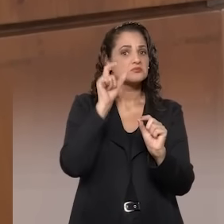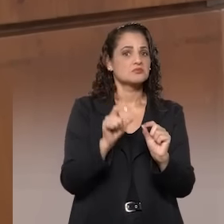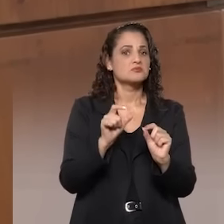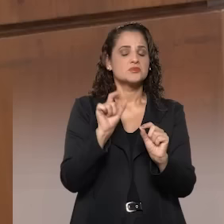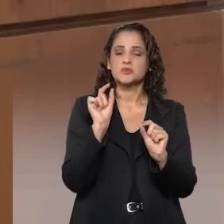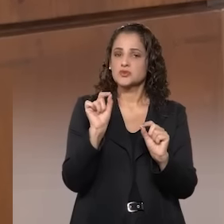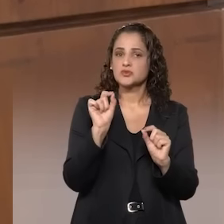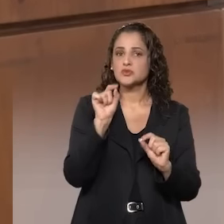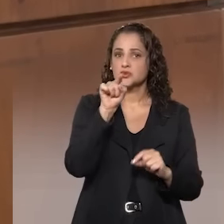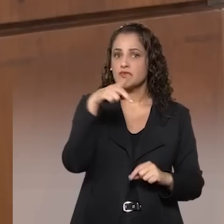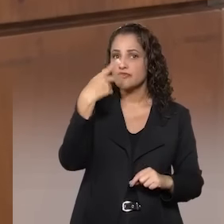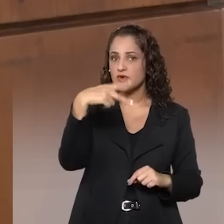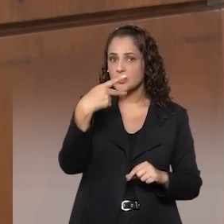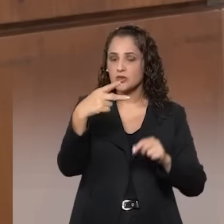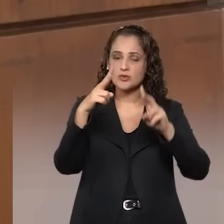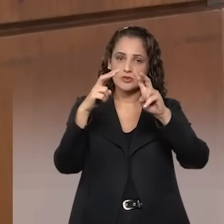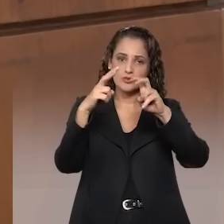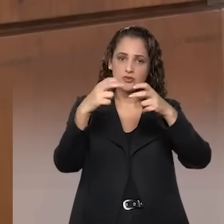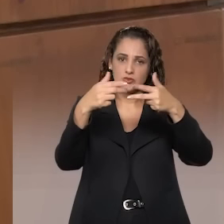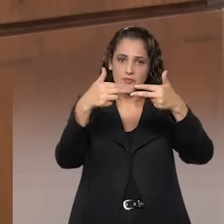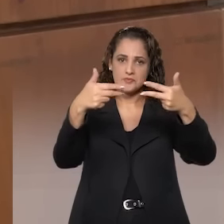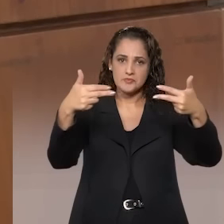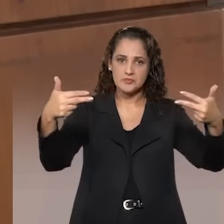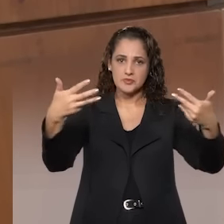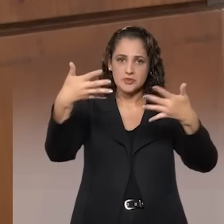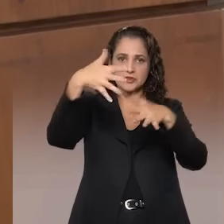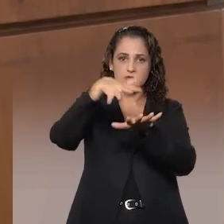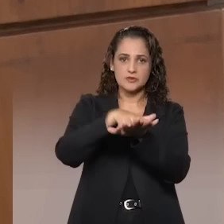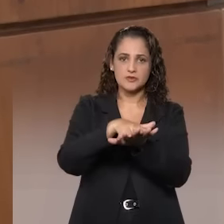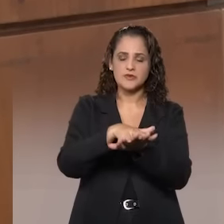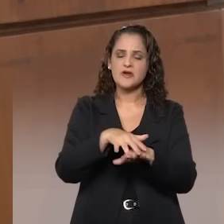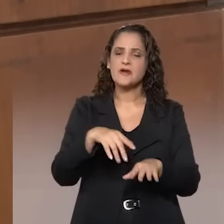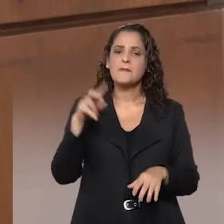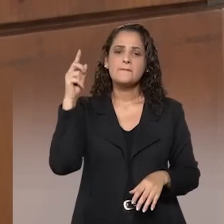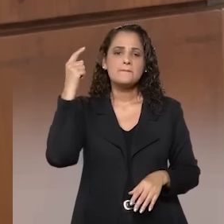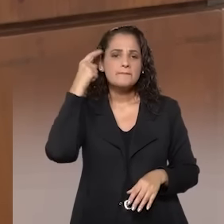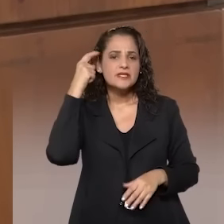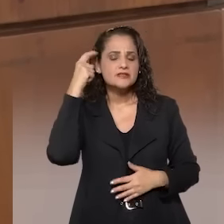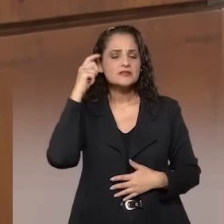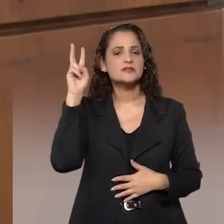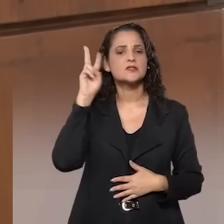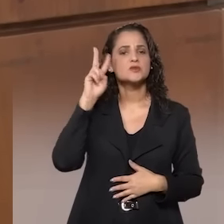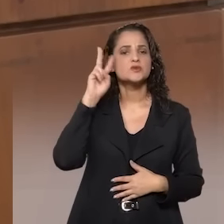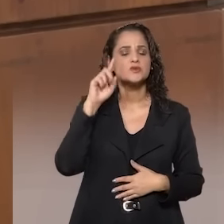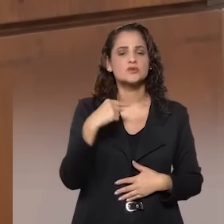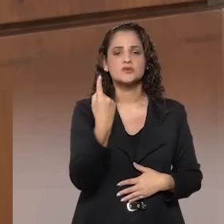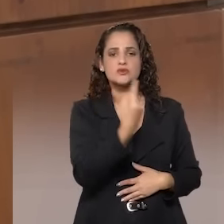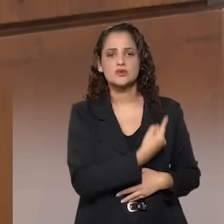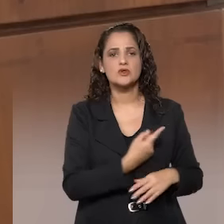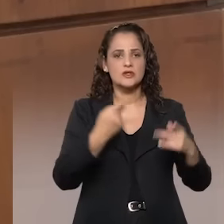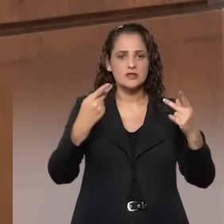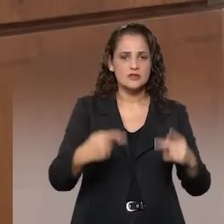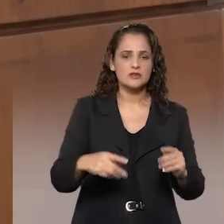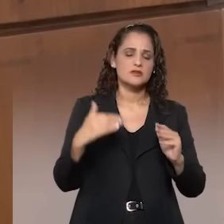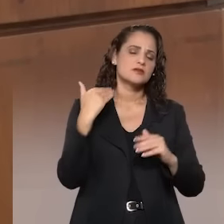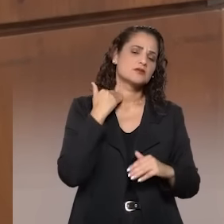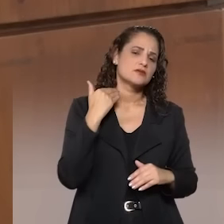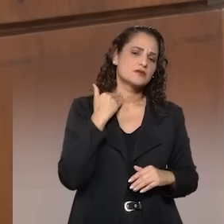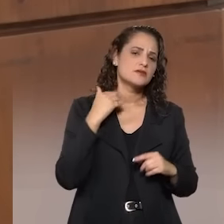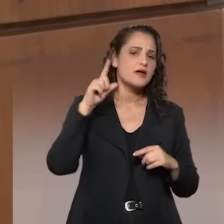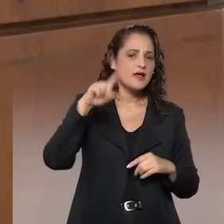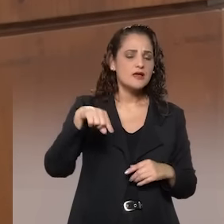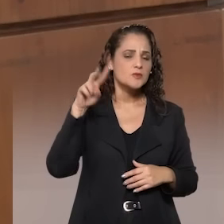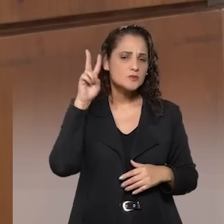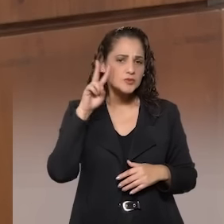bem interessante quando você trouxe essa questão da diversidade da inclusão pensando um pouco na história também Nossa aqui no banco eh que é uma